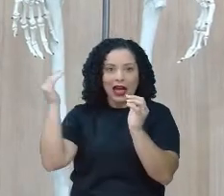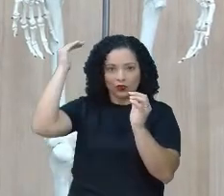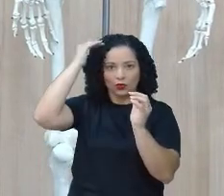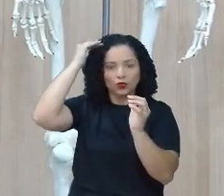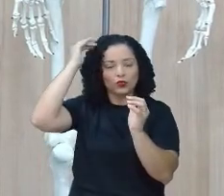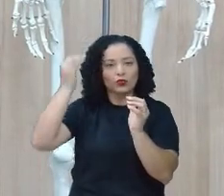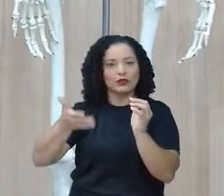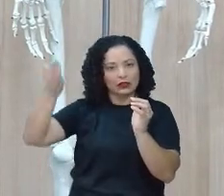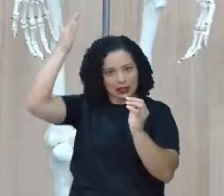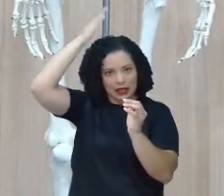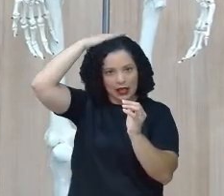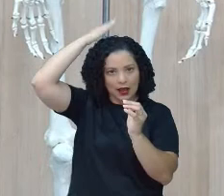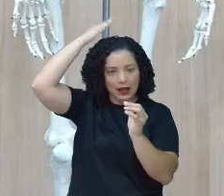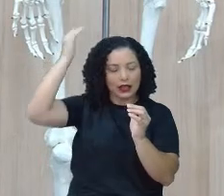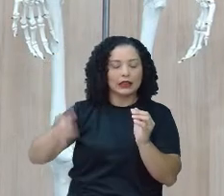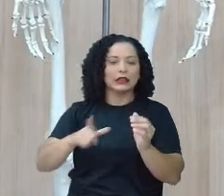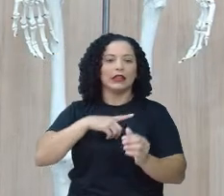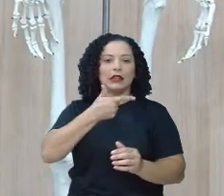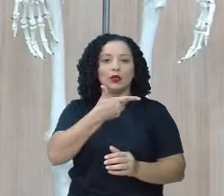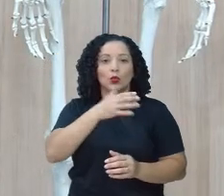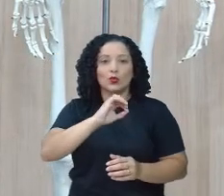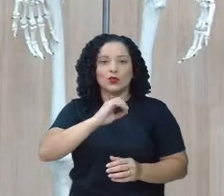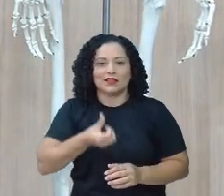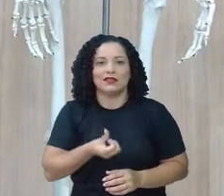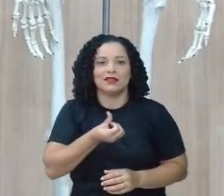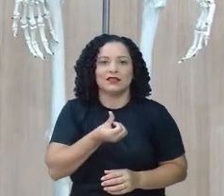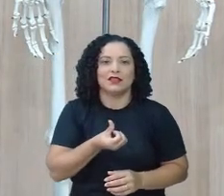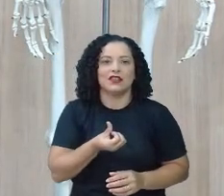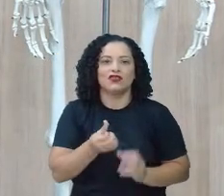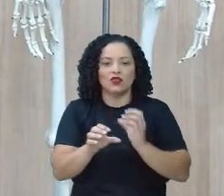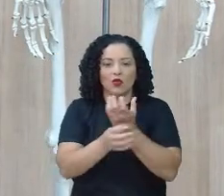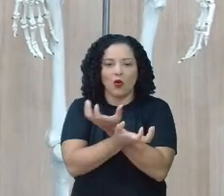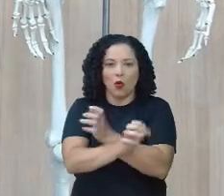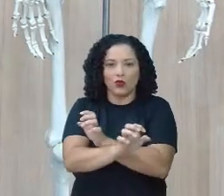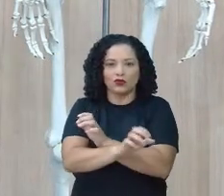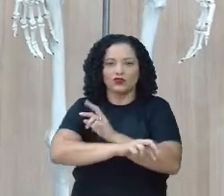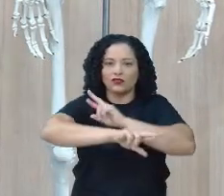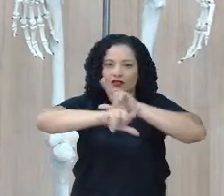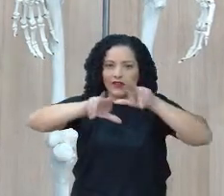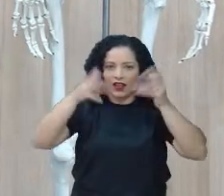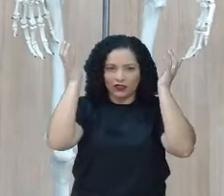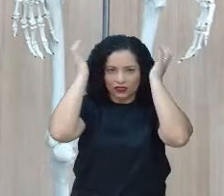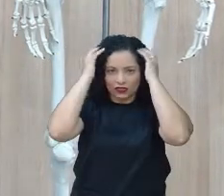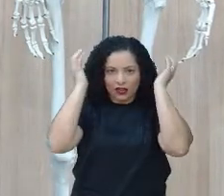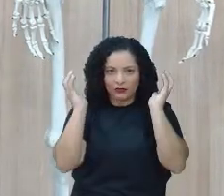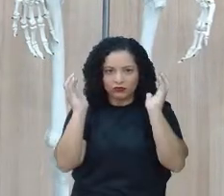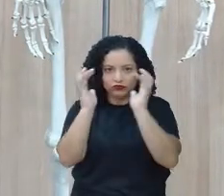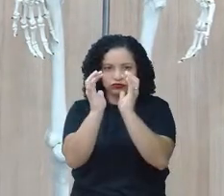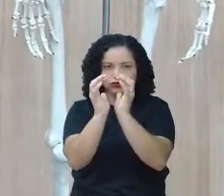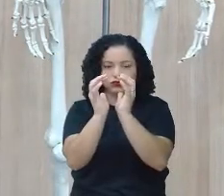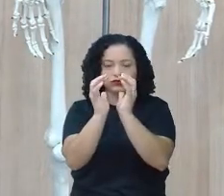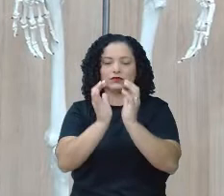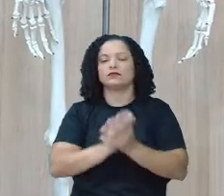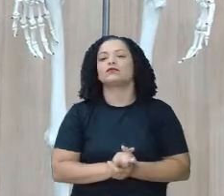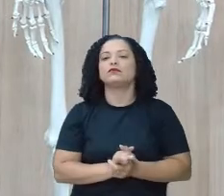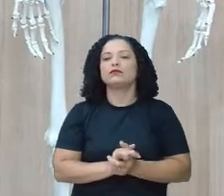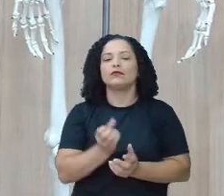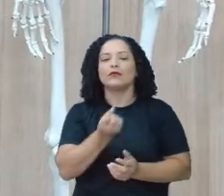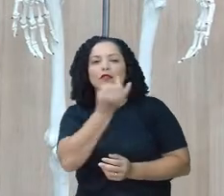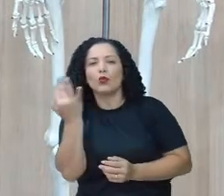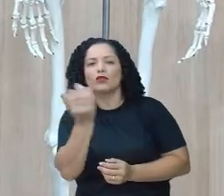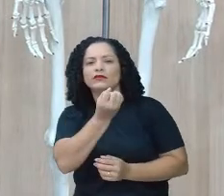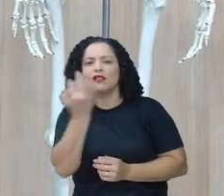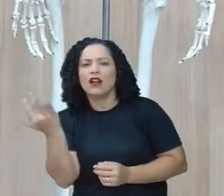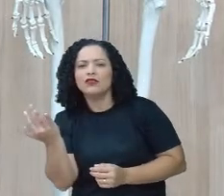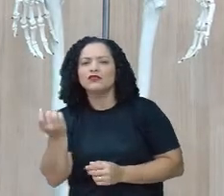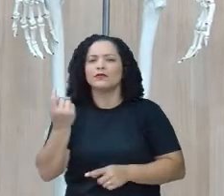tem 206 ossos. Então vejam aí, a questão dos números que eu estou trazendo é só para vocês verem